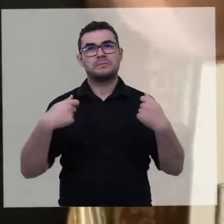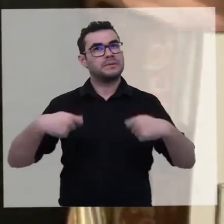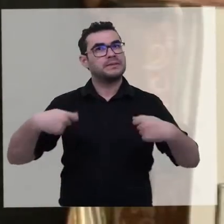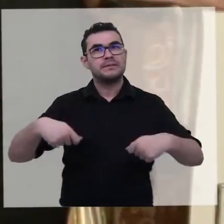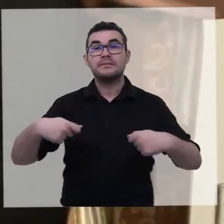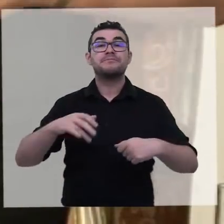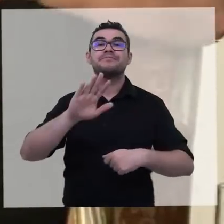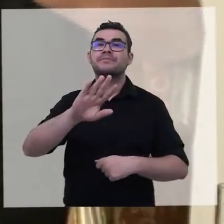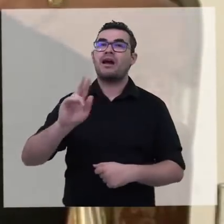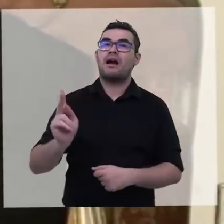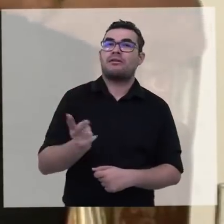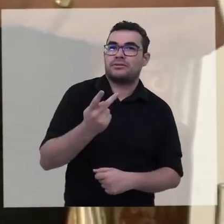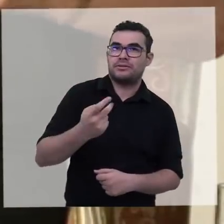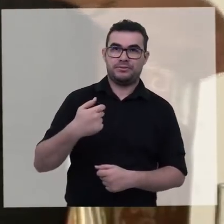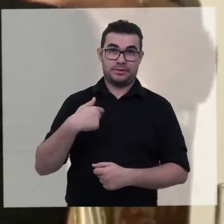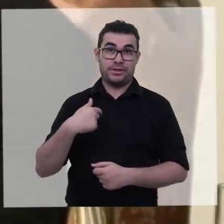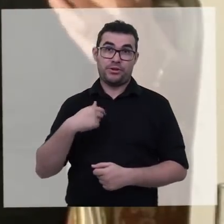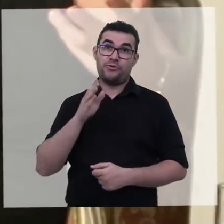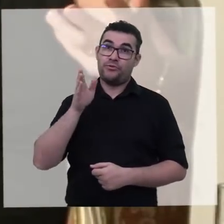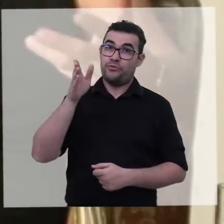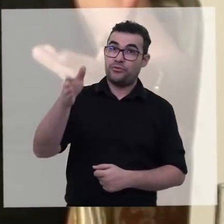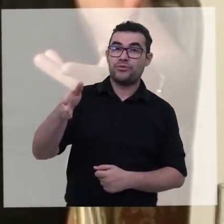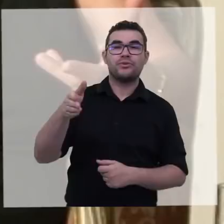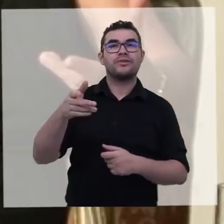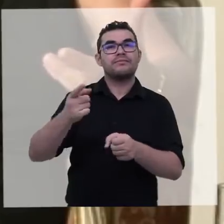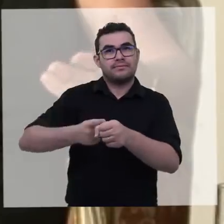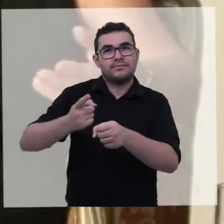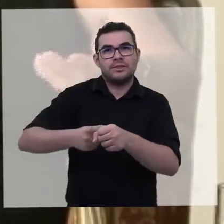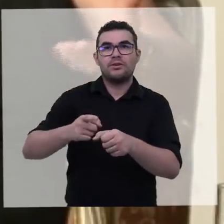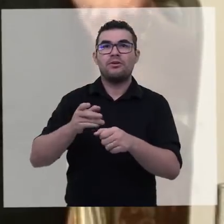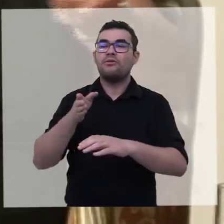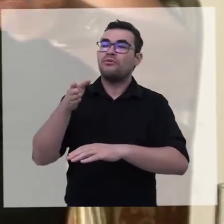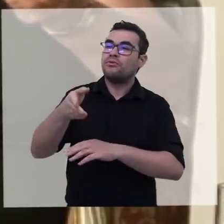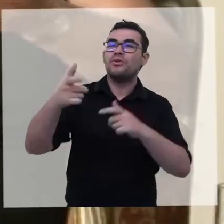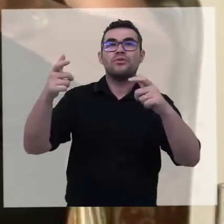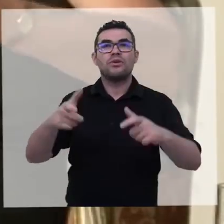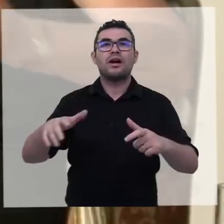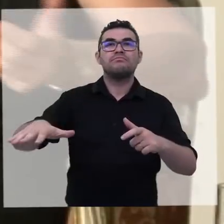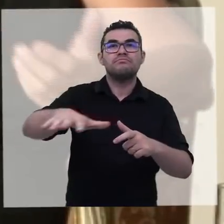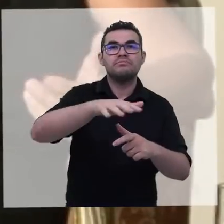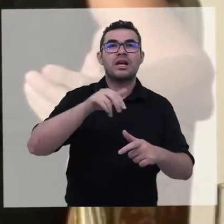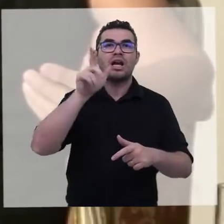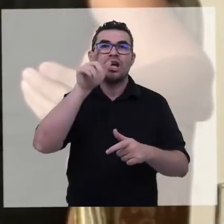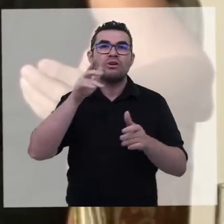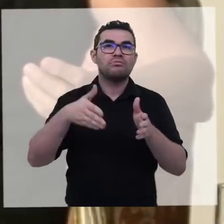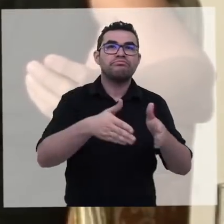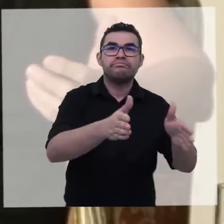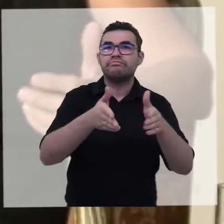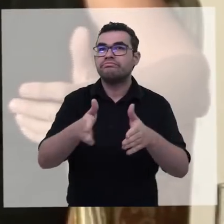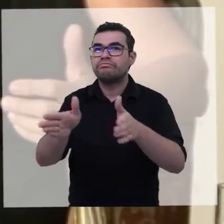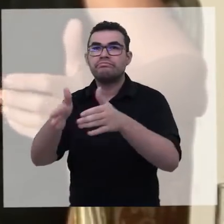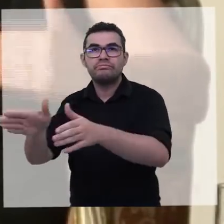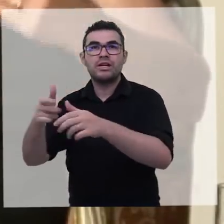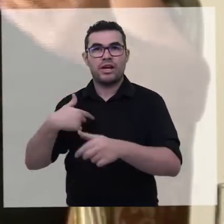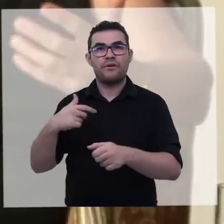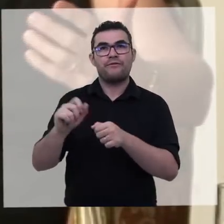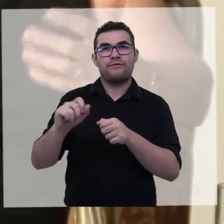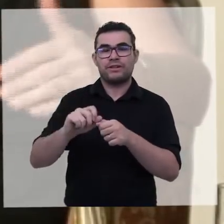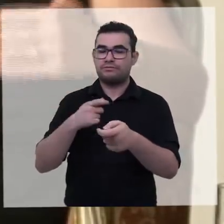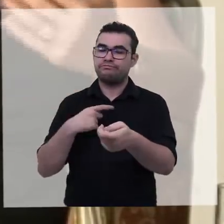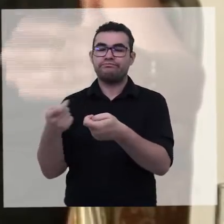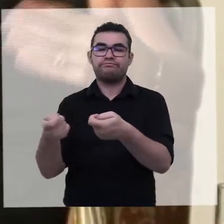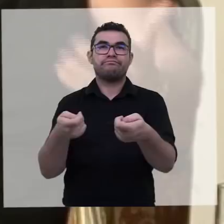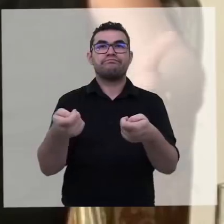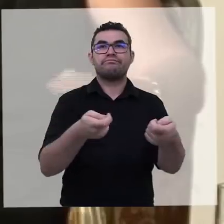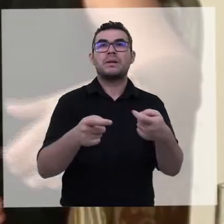o que acontecia? Quando eu apliquei os manejos, quer dizer, nas bacias, alterei a vegetação, porque o homem,